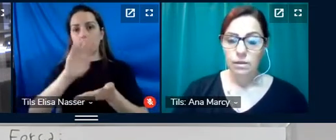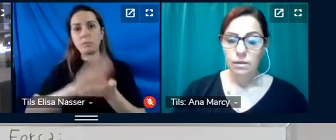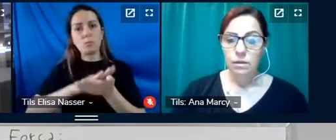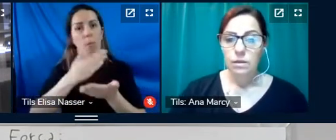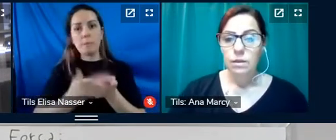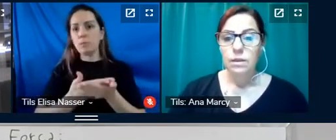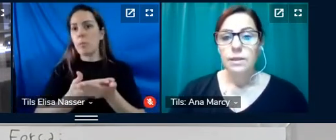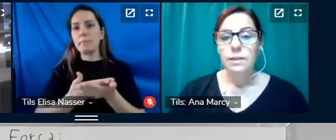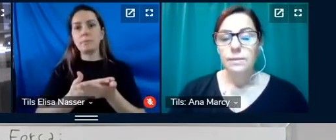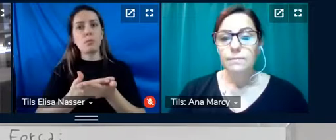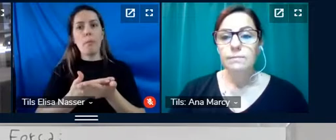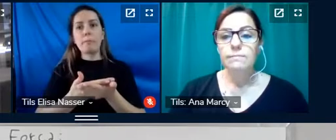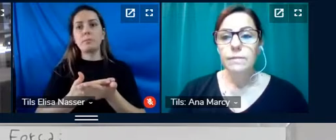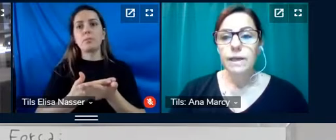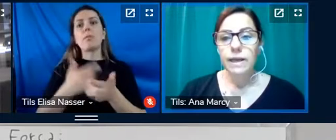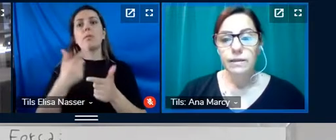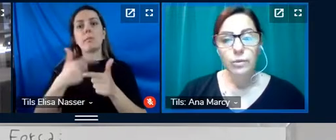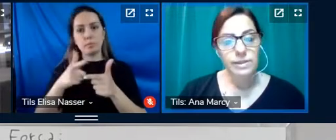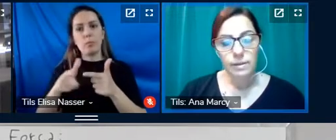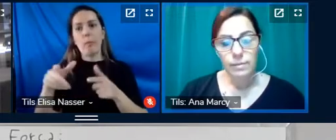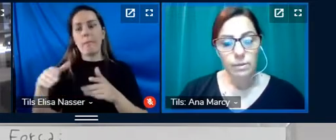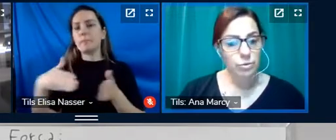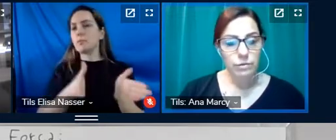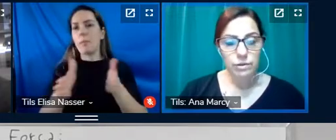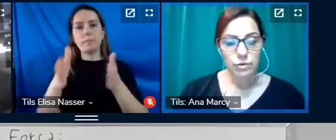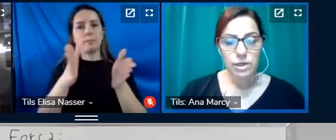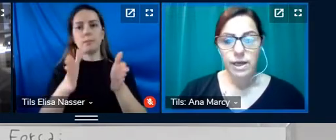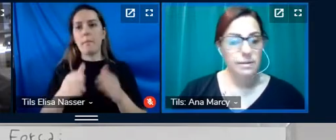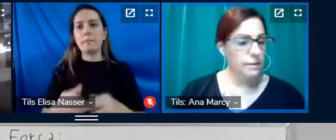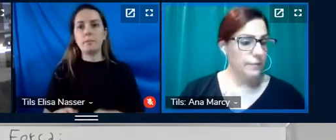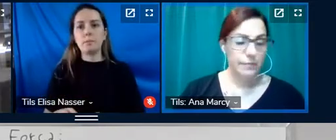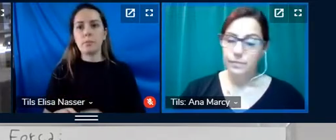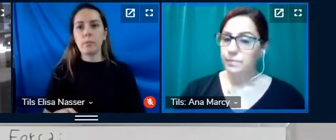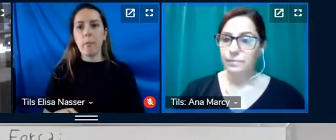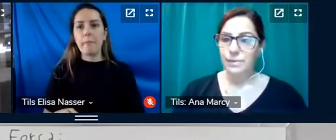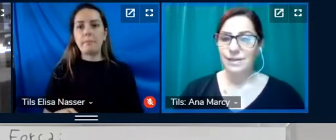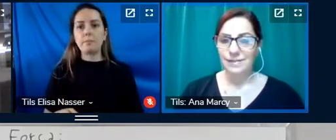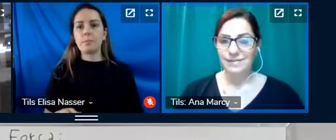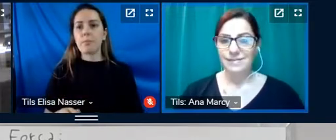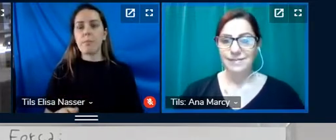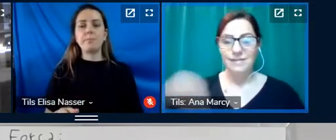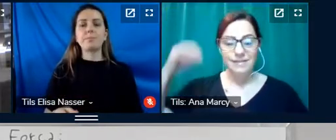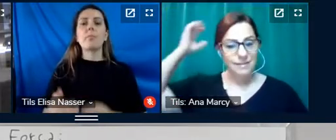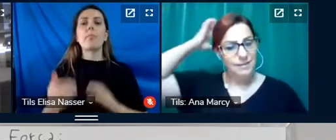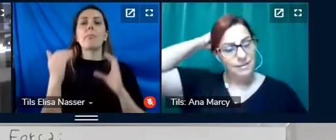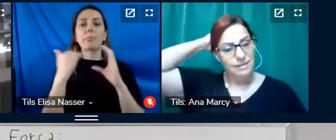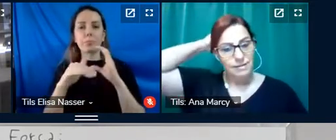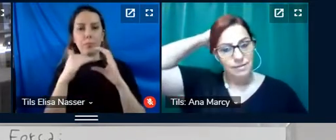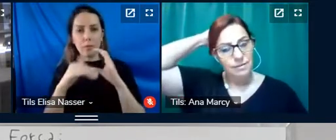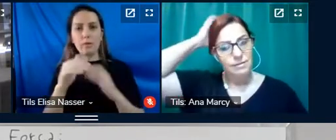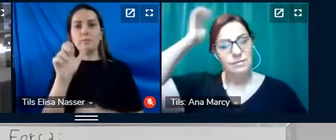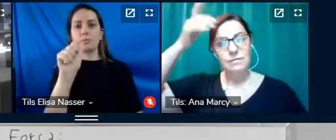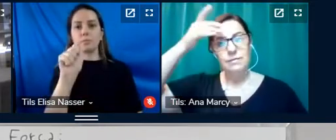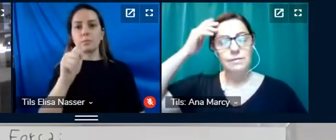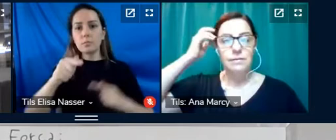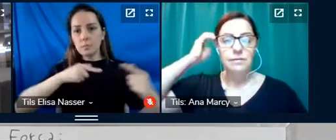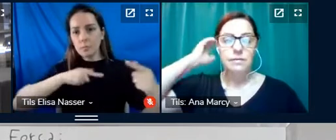ter dado algum problema no caminho. Né? Não recebi, professor. Pois é, eu enviei para o